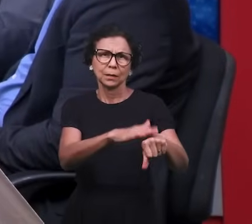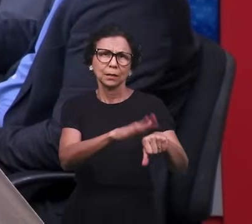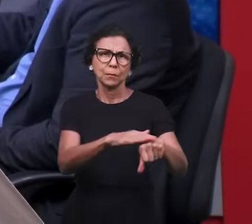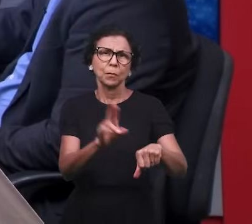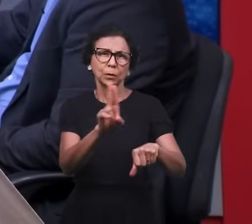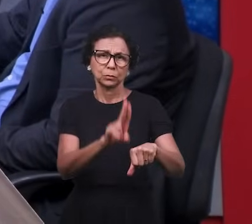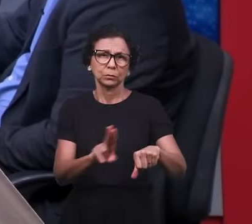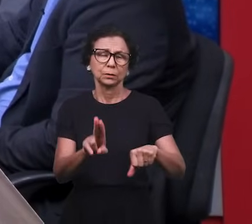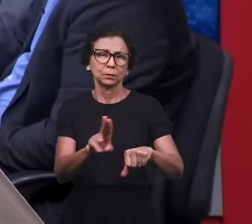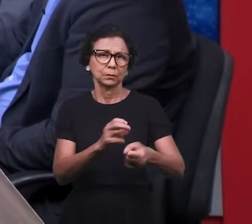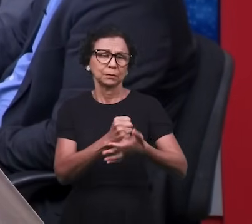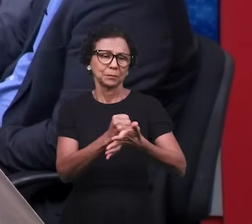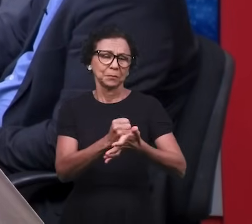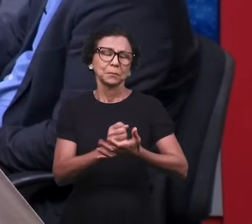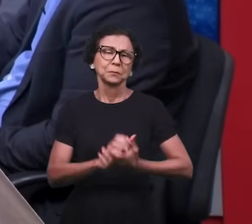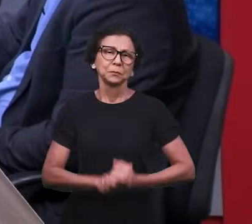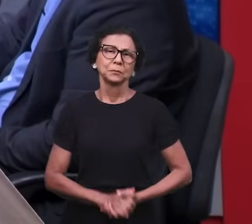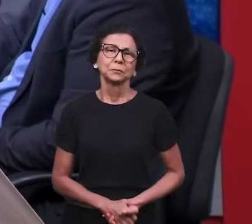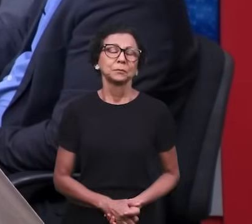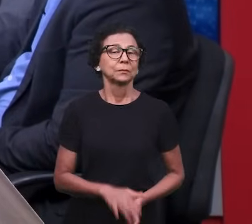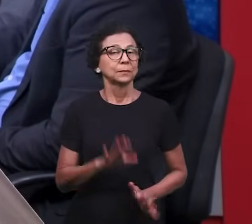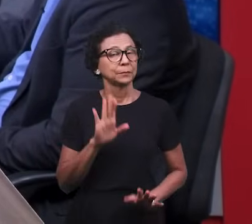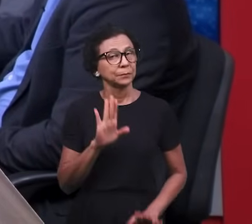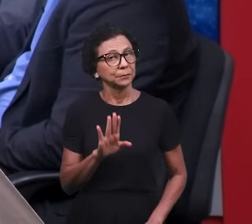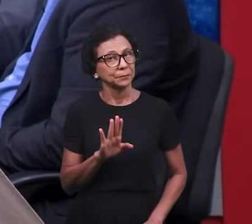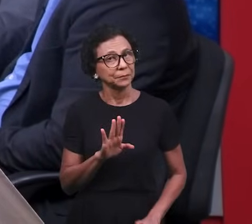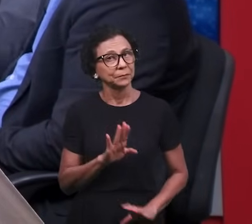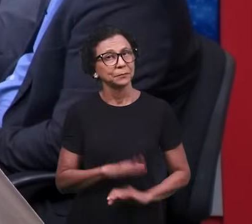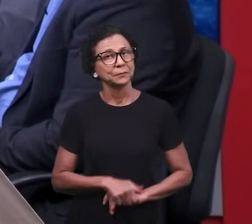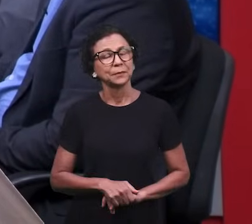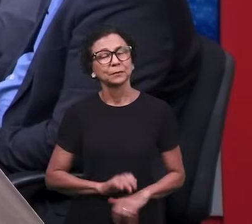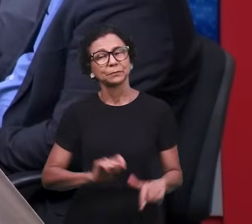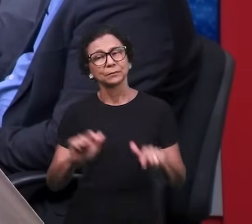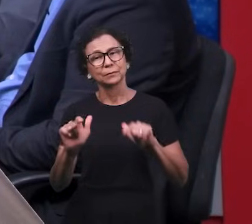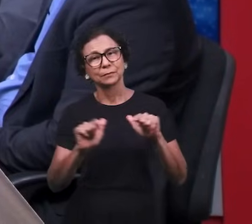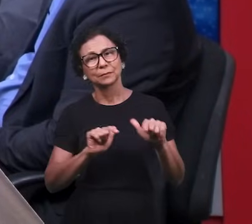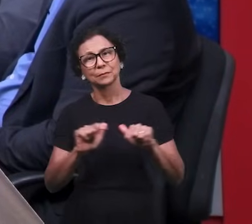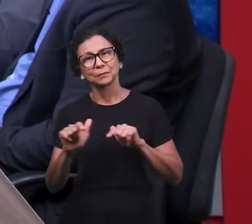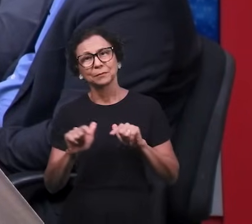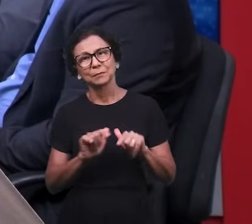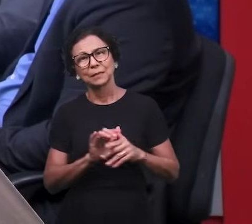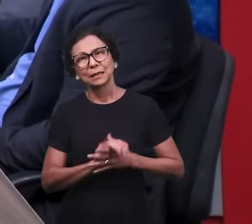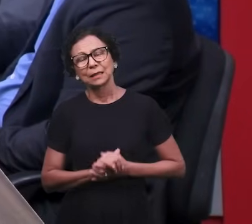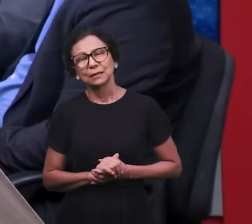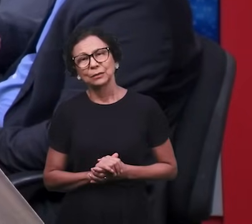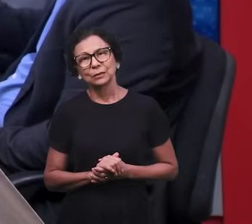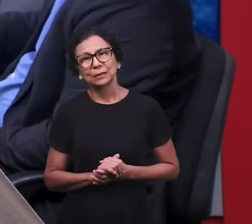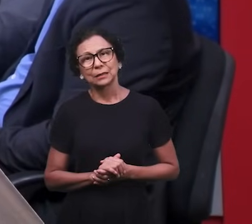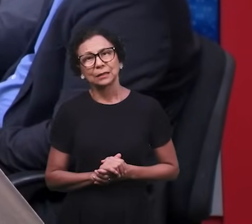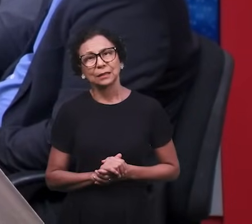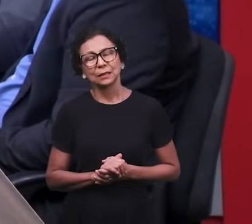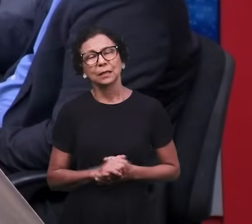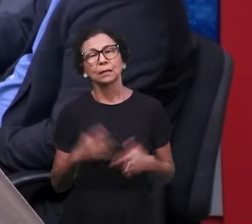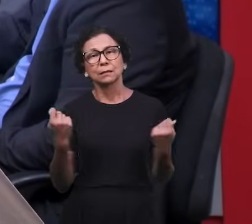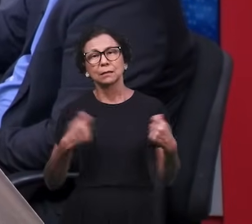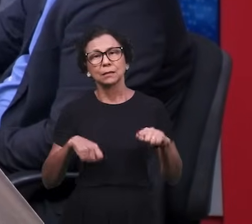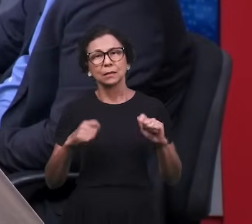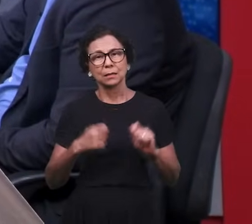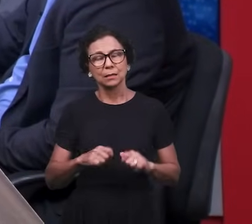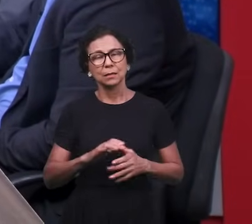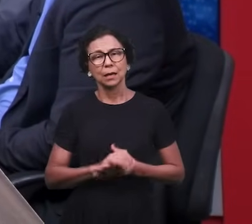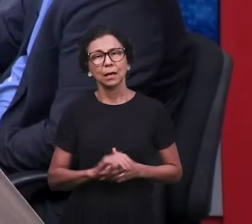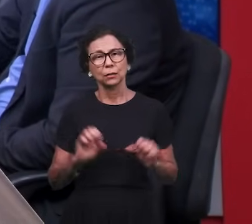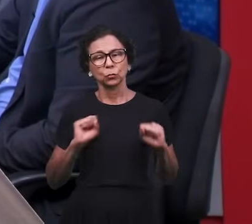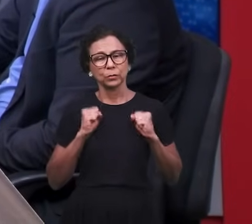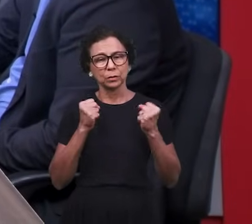utilizar como um auxílio. Mas que, veja, é uma atividade que ela exige tão somente um esforço